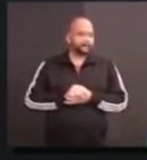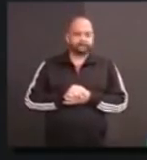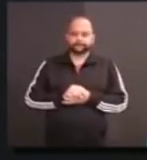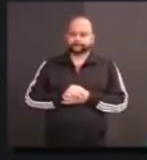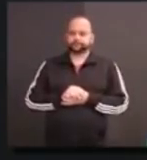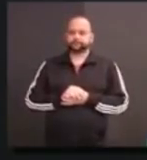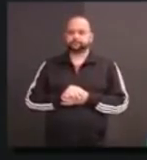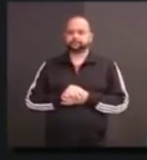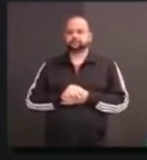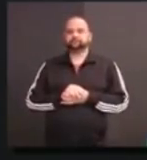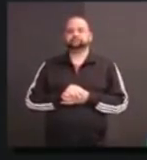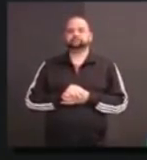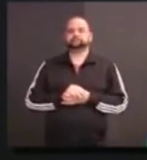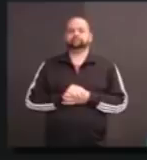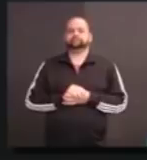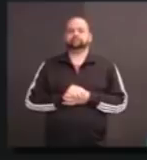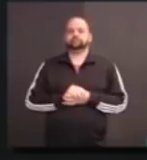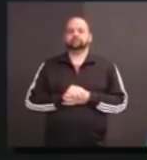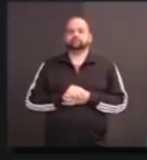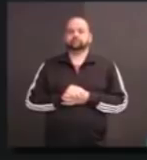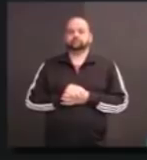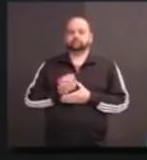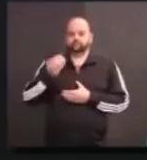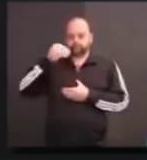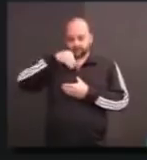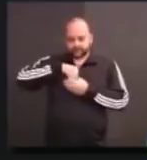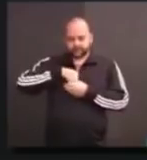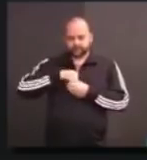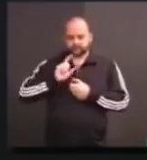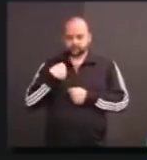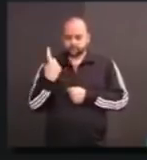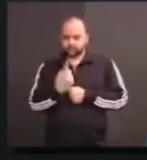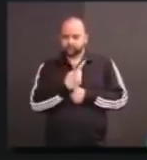dentro de nossas necessidades